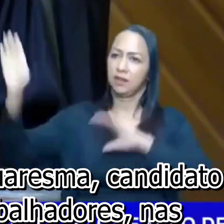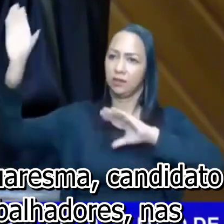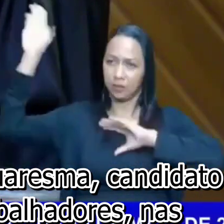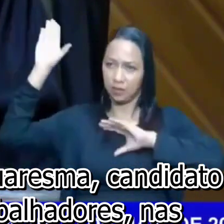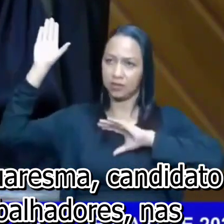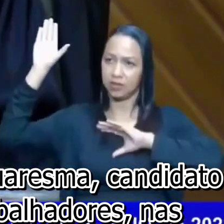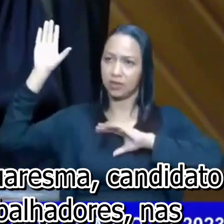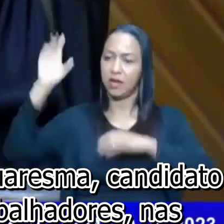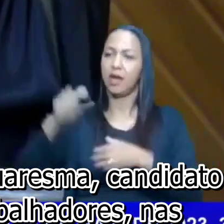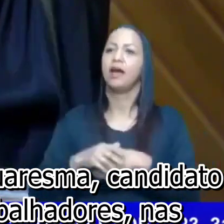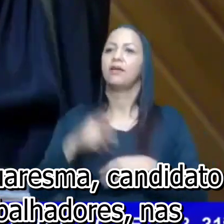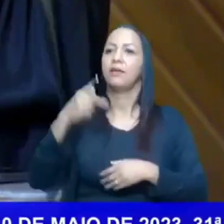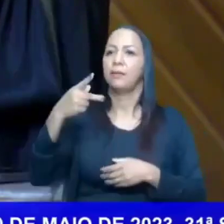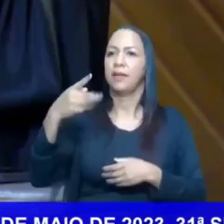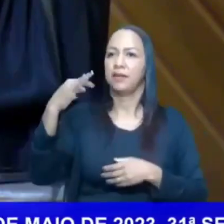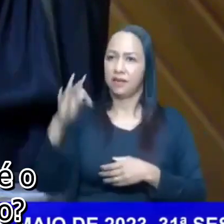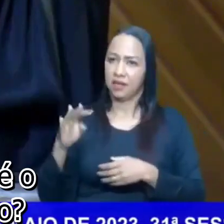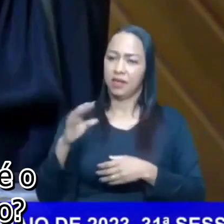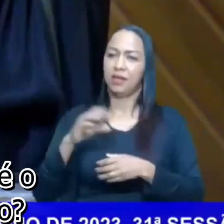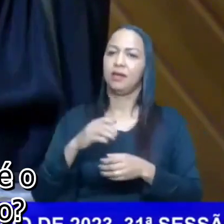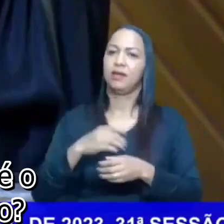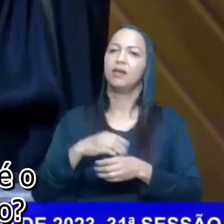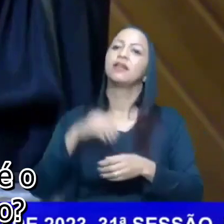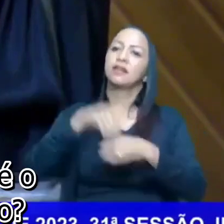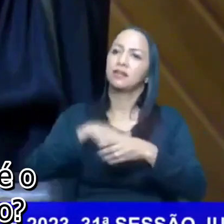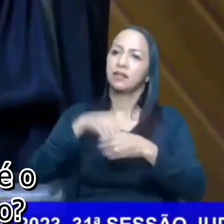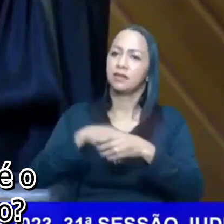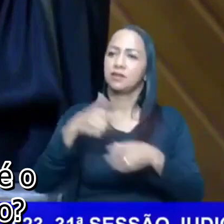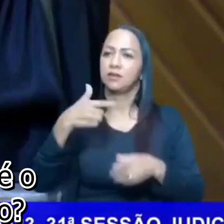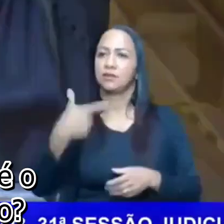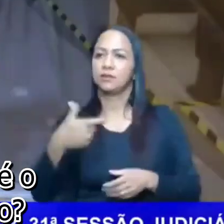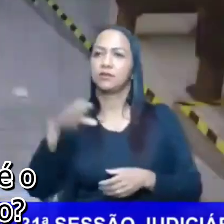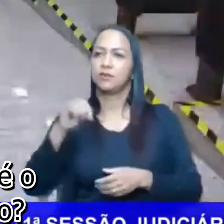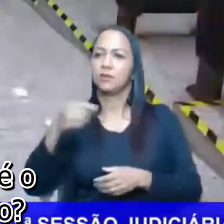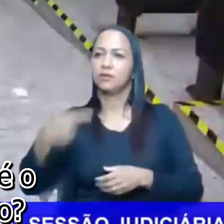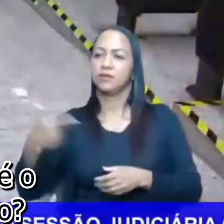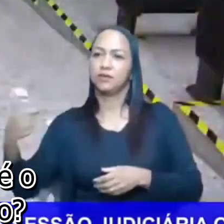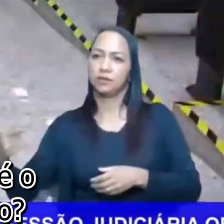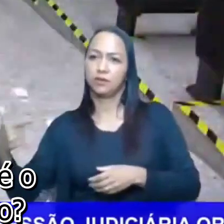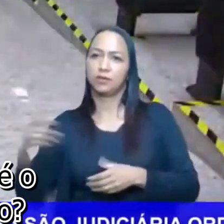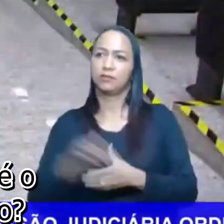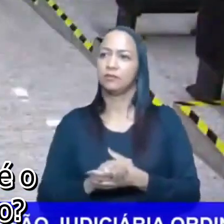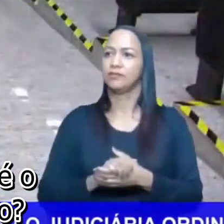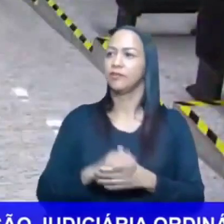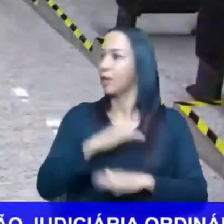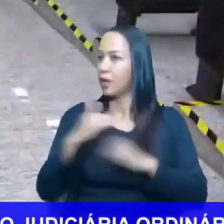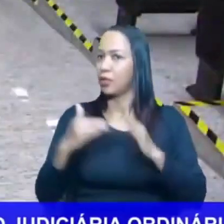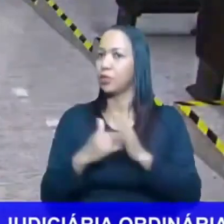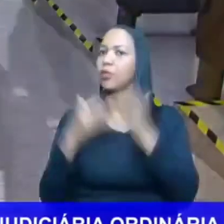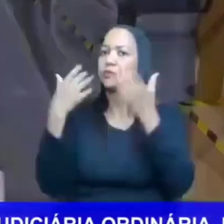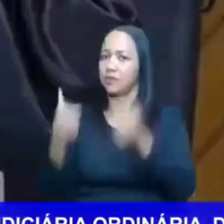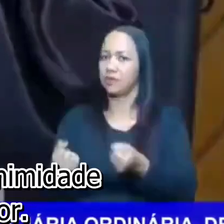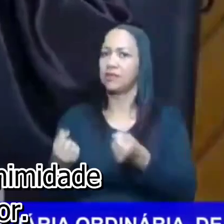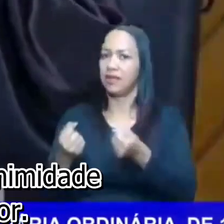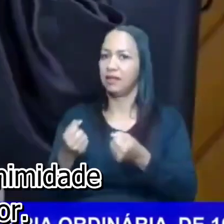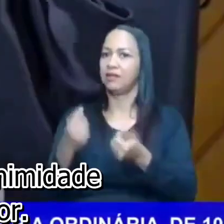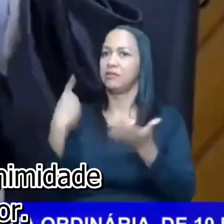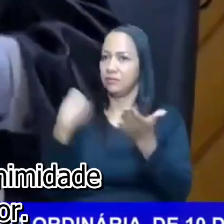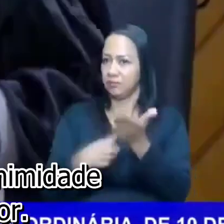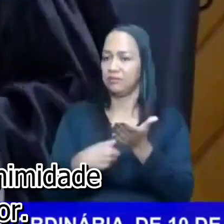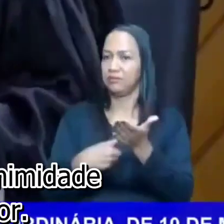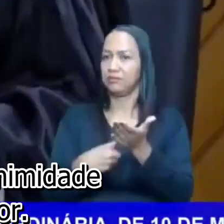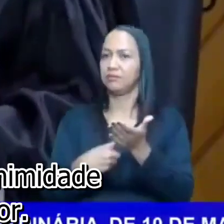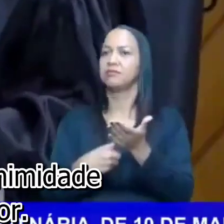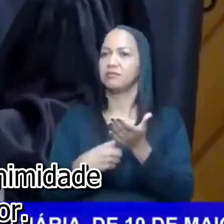dos Trabalhadores, nas eleições de 2022. Este é o voto, presidente. Todo mundo de acordo? Acho que sim, então, contas